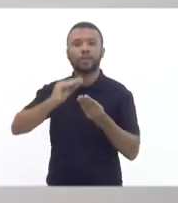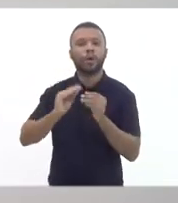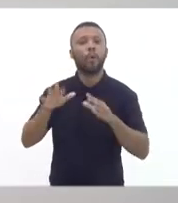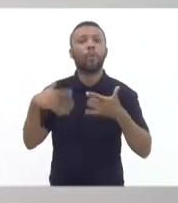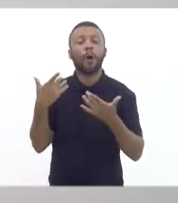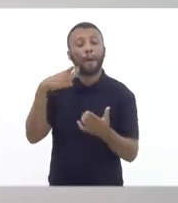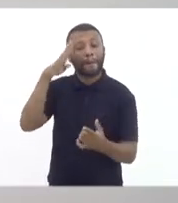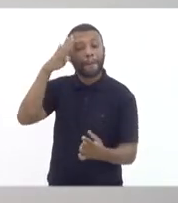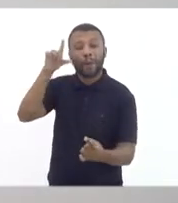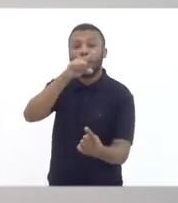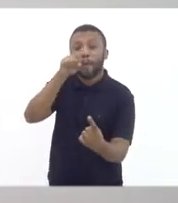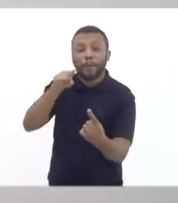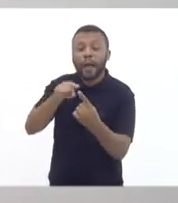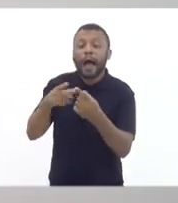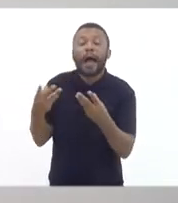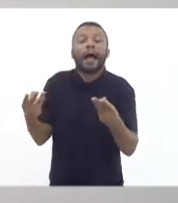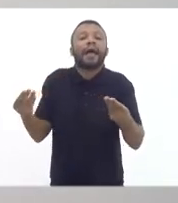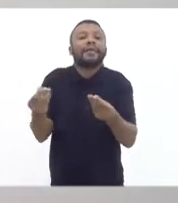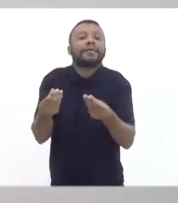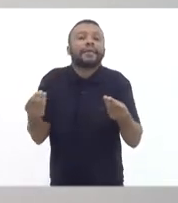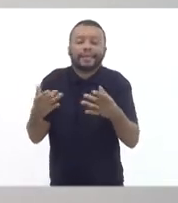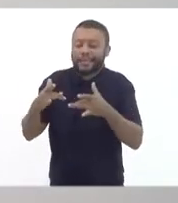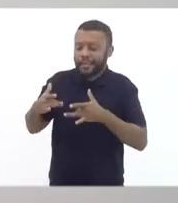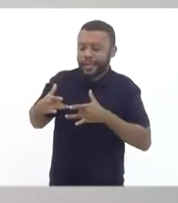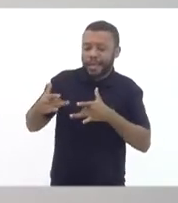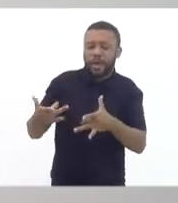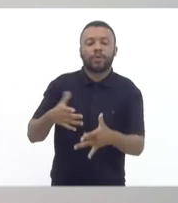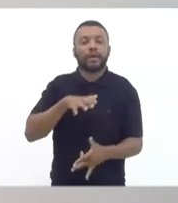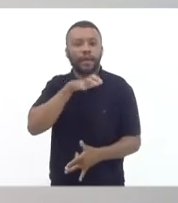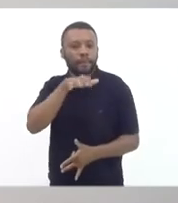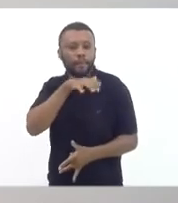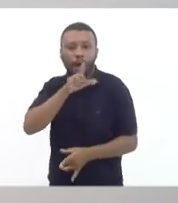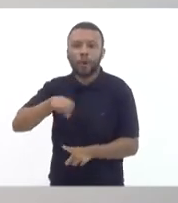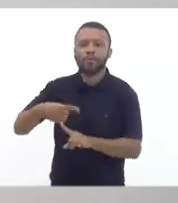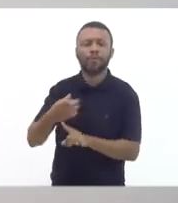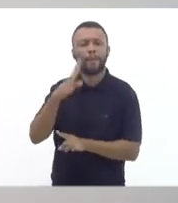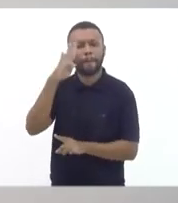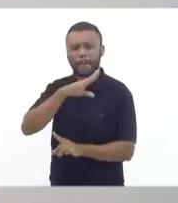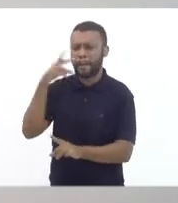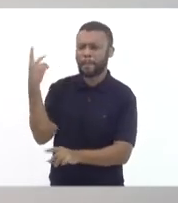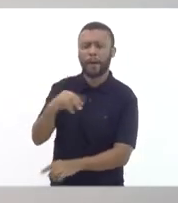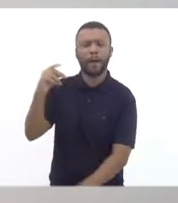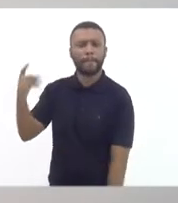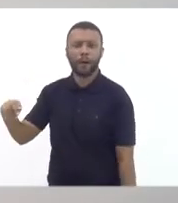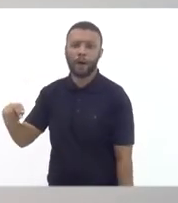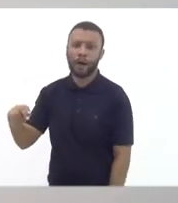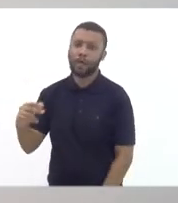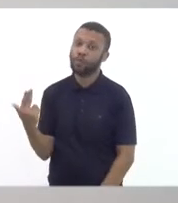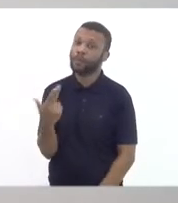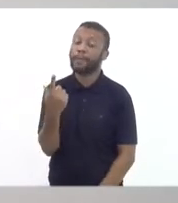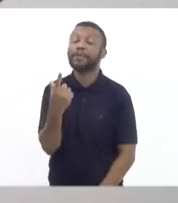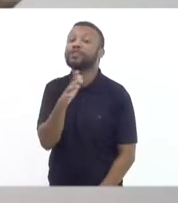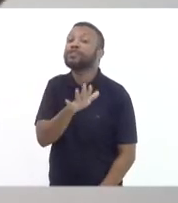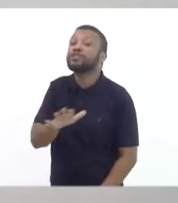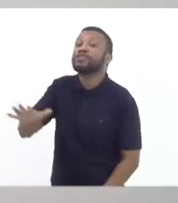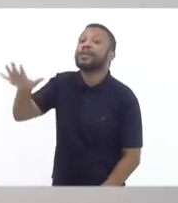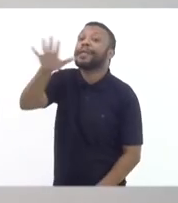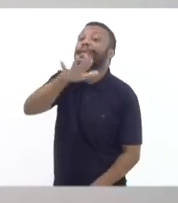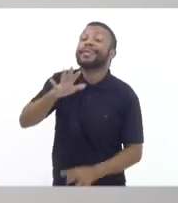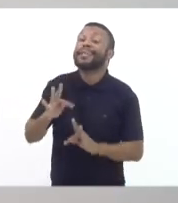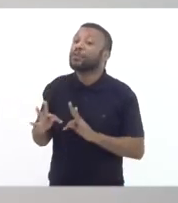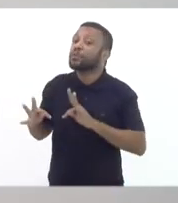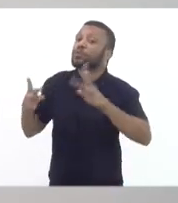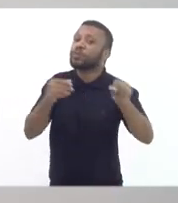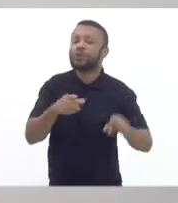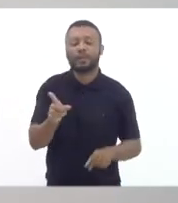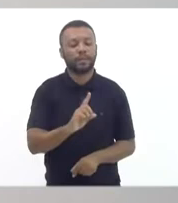essência da causa animal e dos maus tratos. Nós não podemos botar todos no mesmo saco, entendeu? Porque